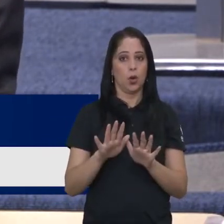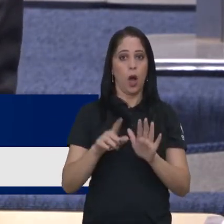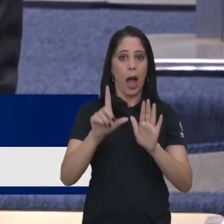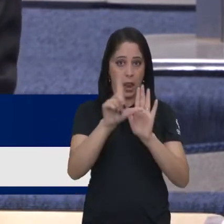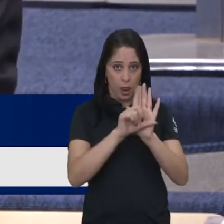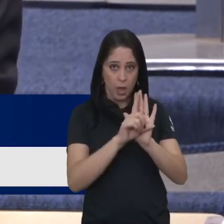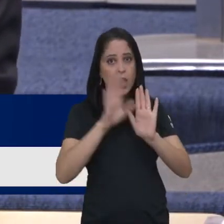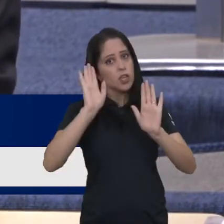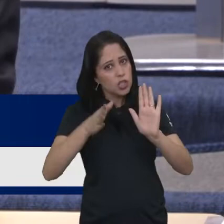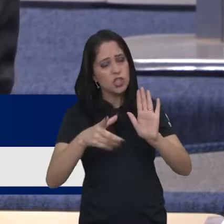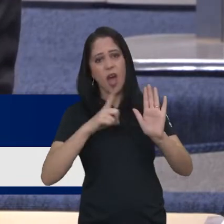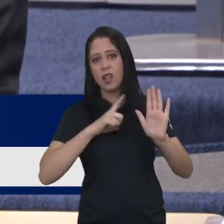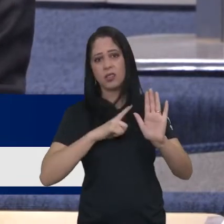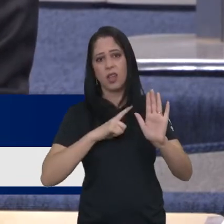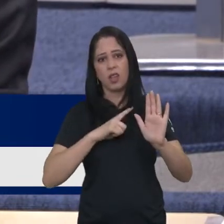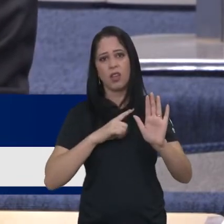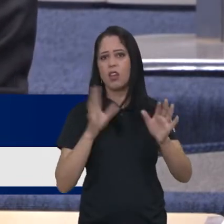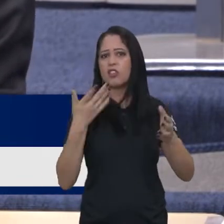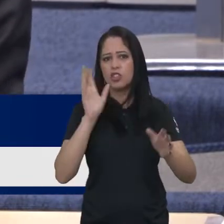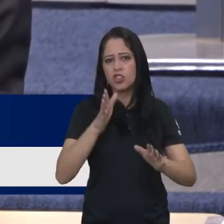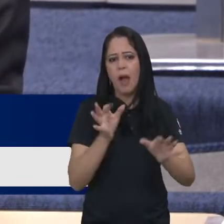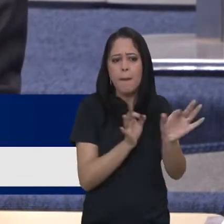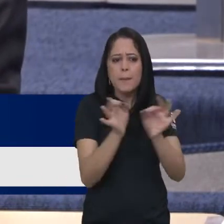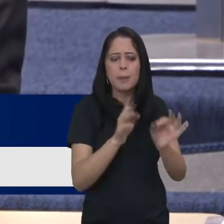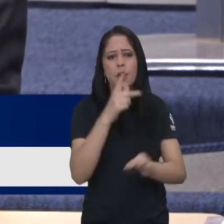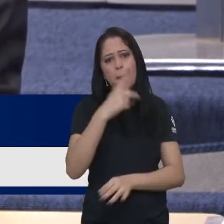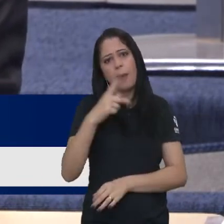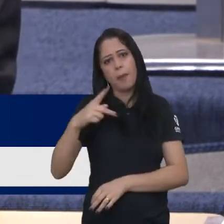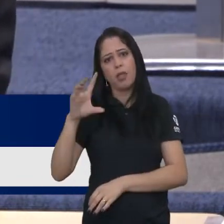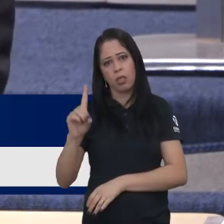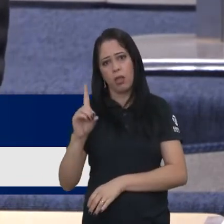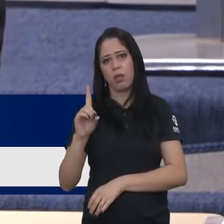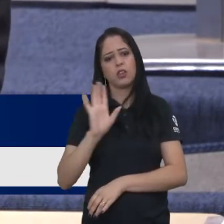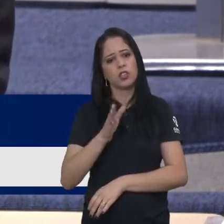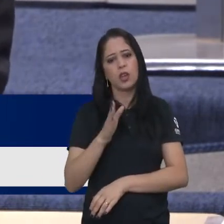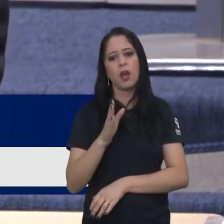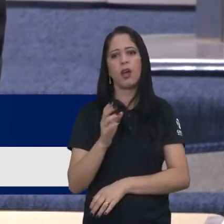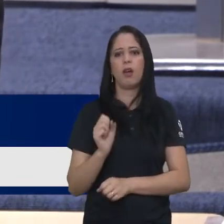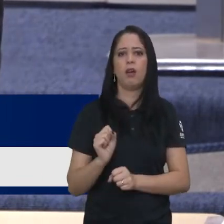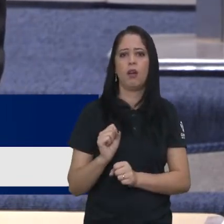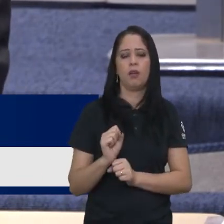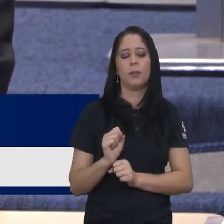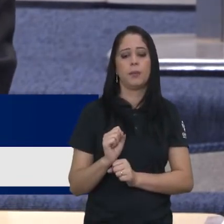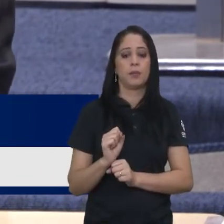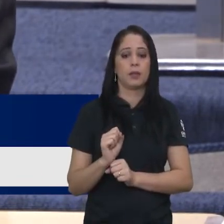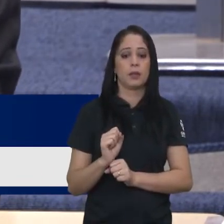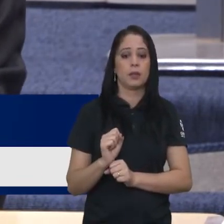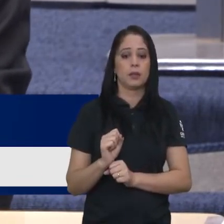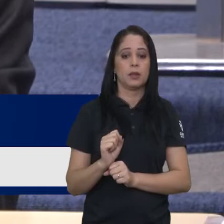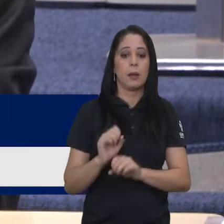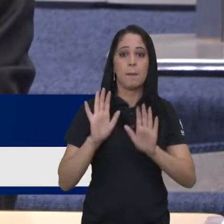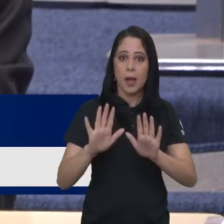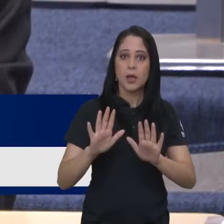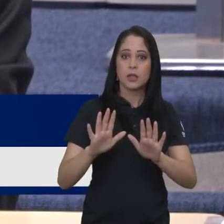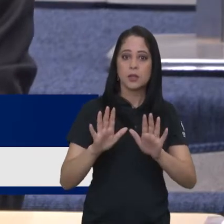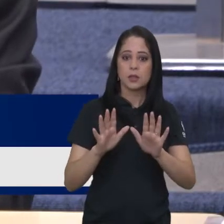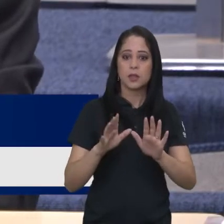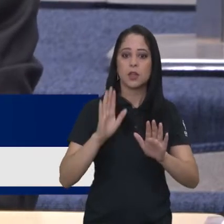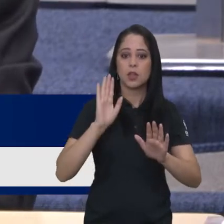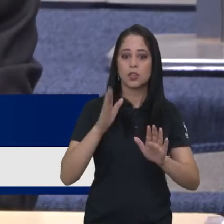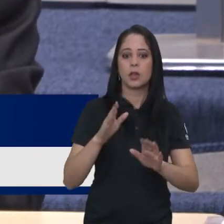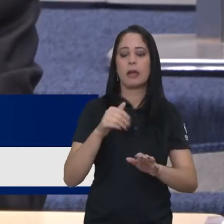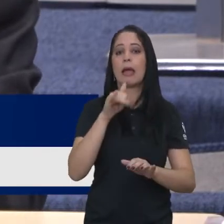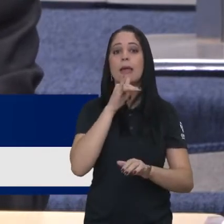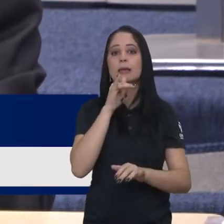plano já tem isso. Então, nós não precisamos nem construir, o nosso plano já tem isso. Pode ser ajustado, pode ser alguma coisa errada, natural. Mas o plano tem.